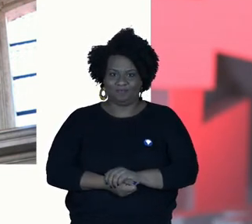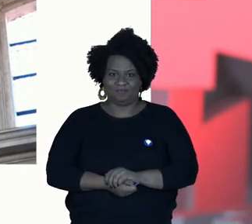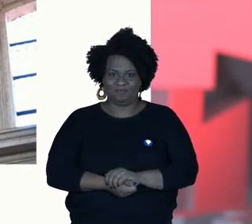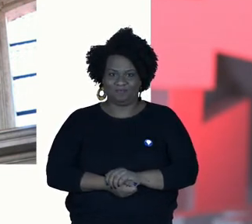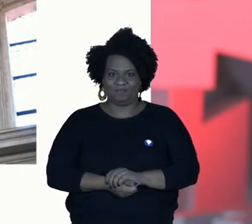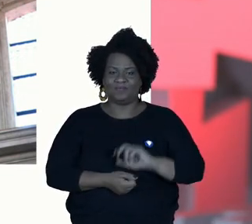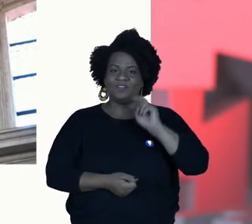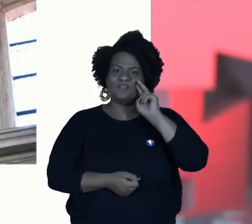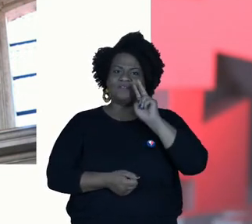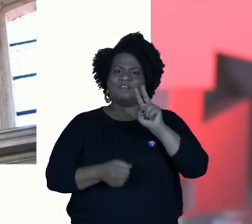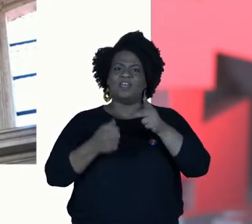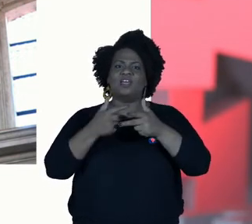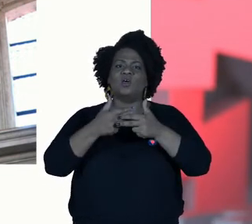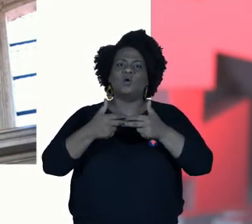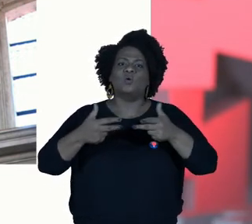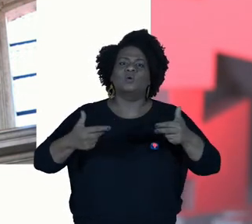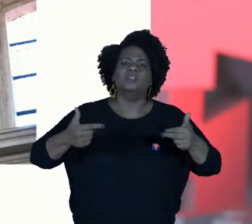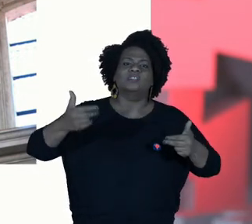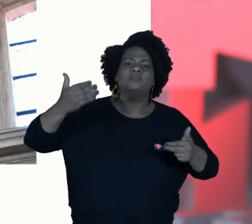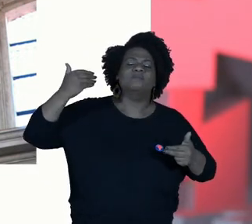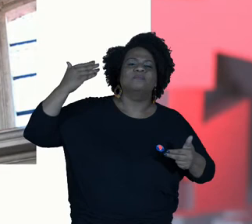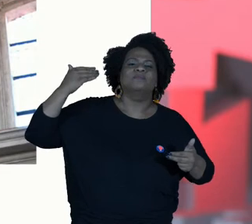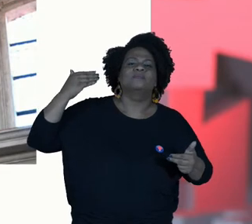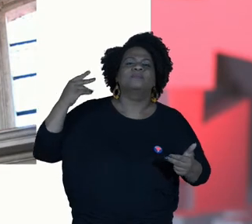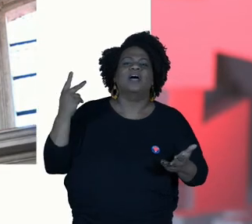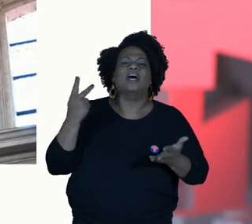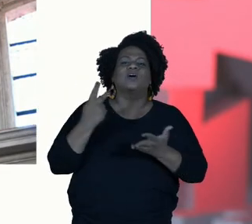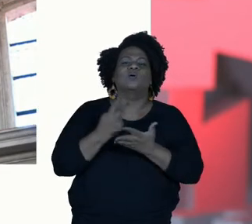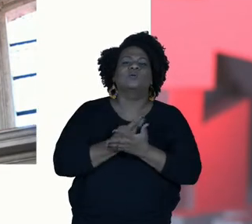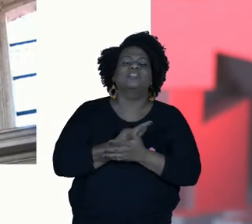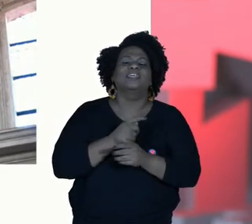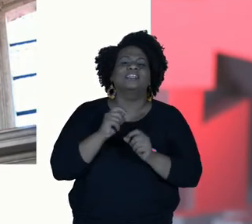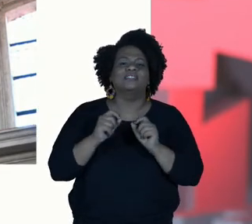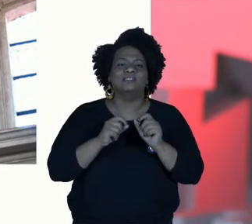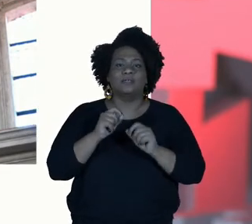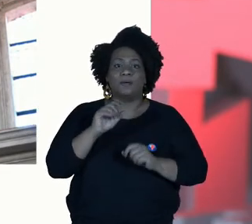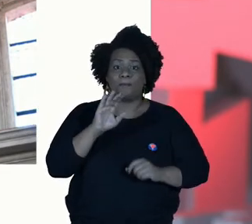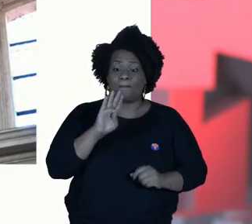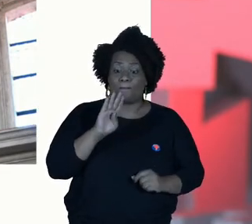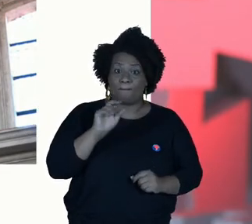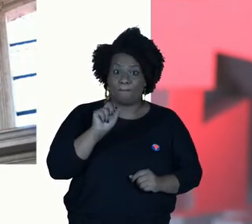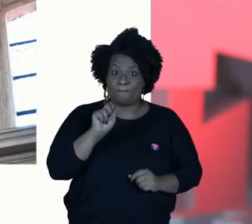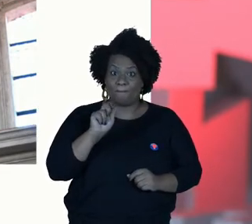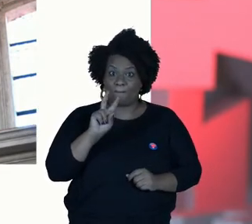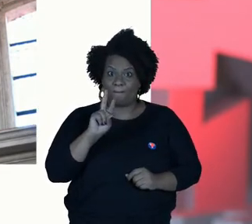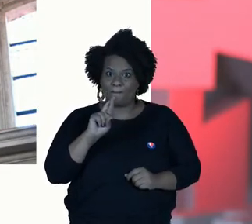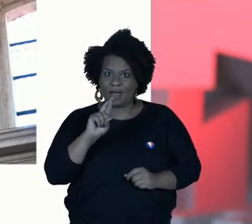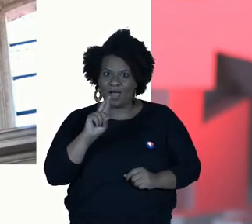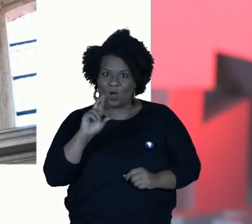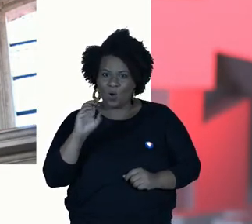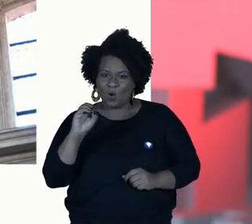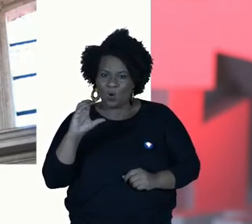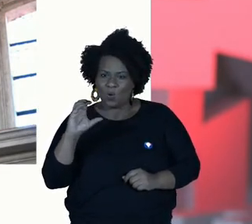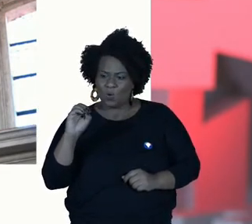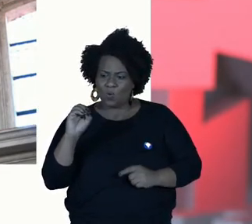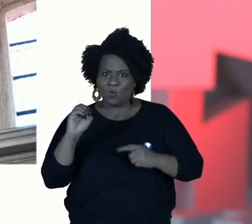Coisas do barroco. O que acontece no barroco, gente? O barroco é o momento que vai se manifestar